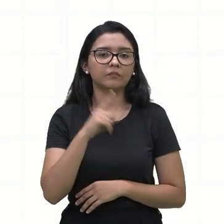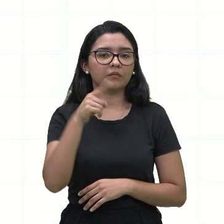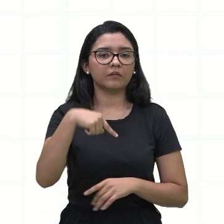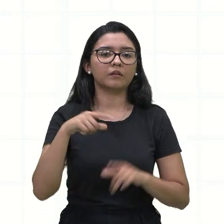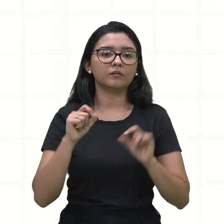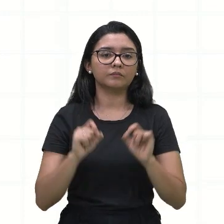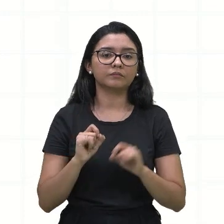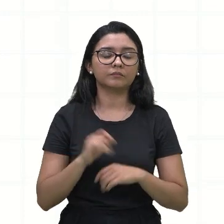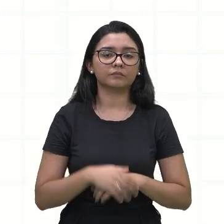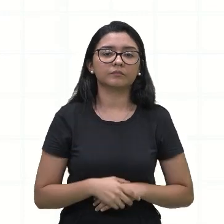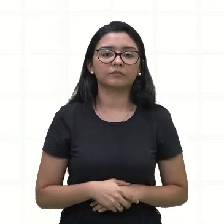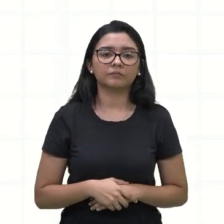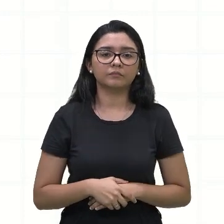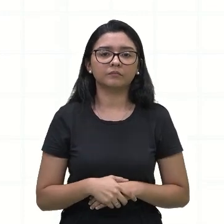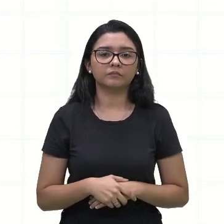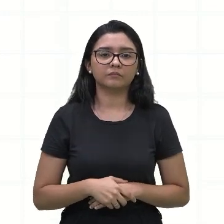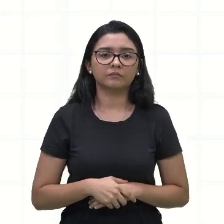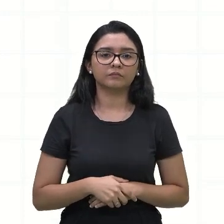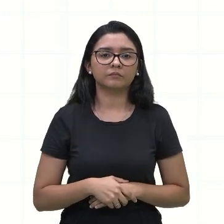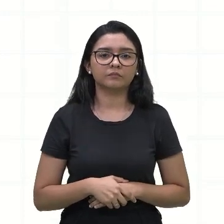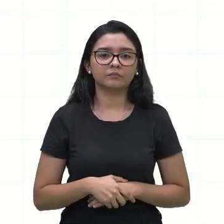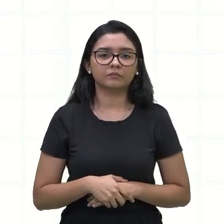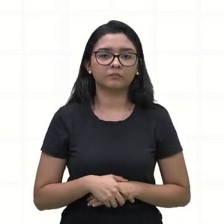se aquecermos o ferro, ele derreterá.